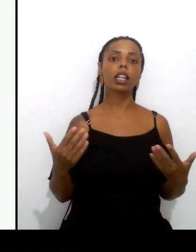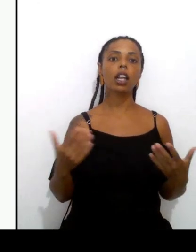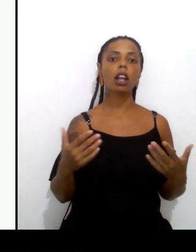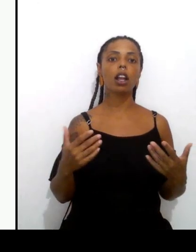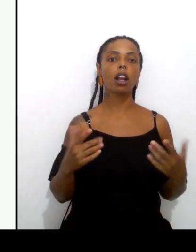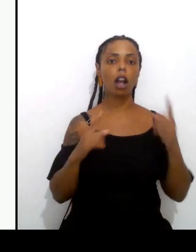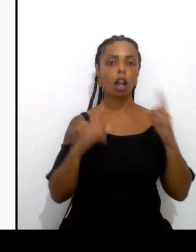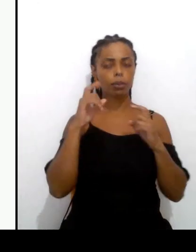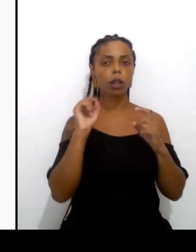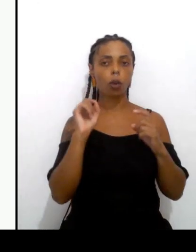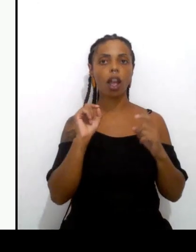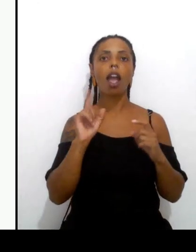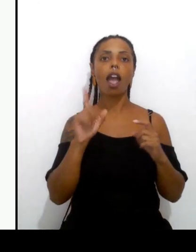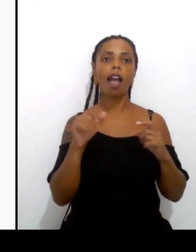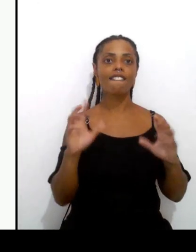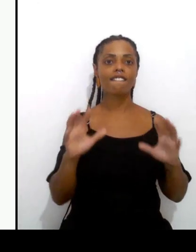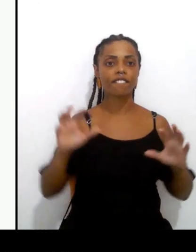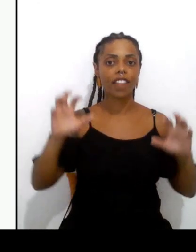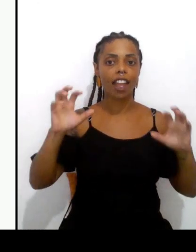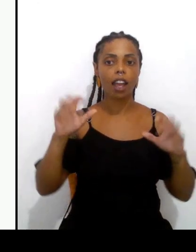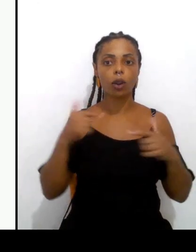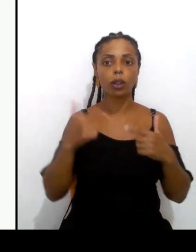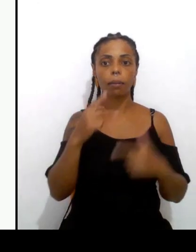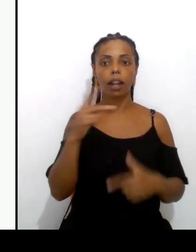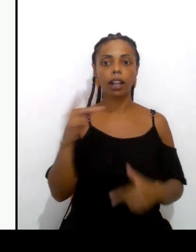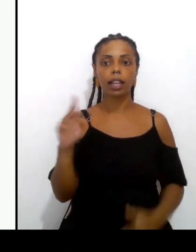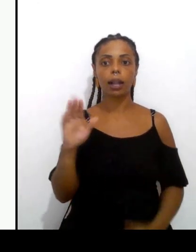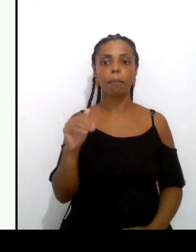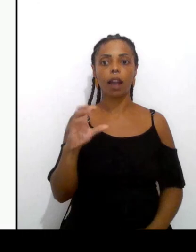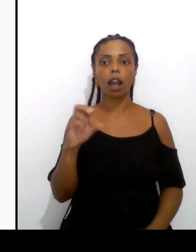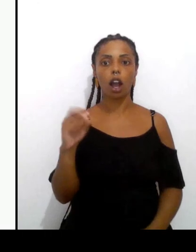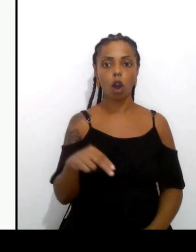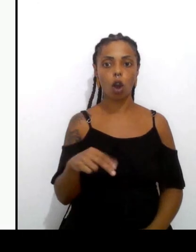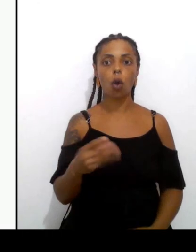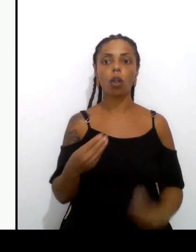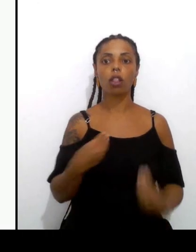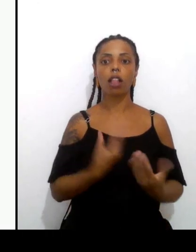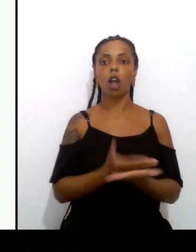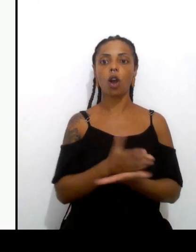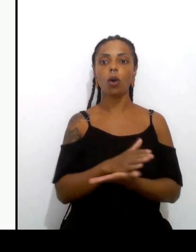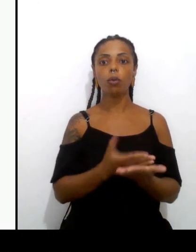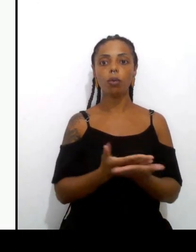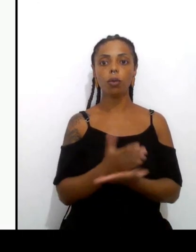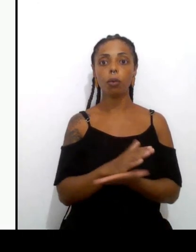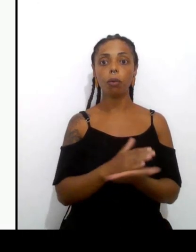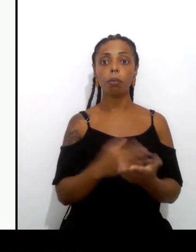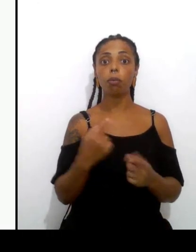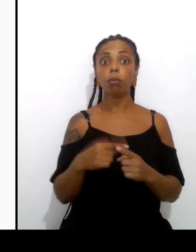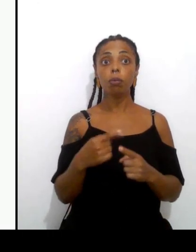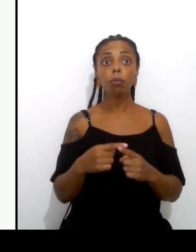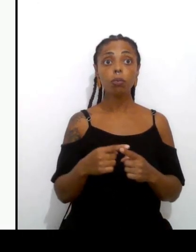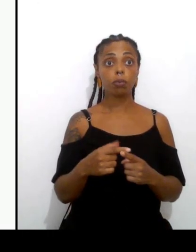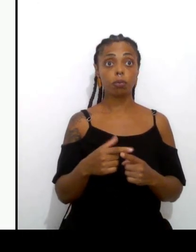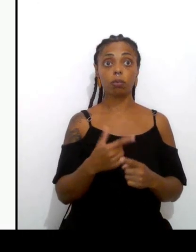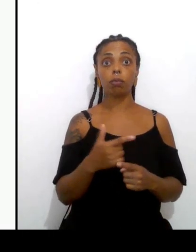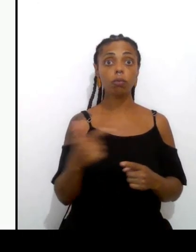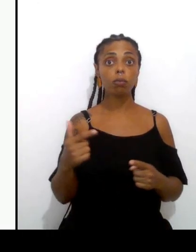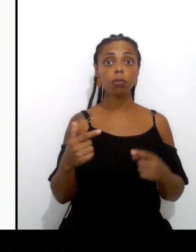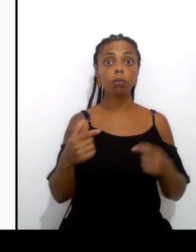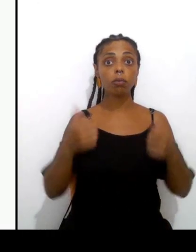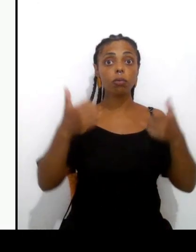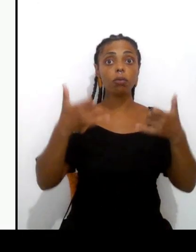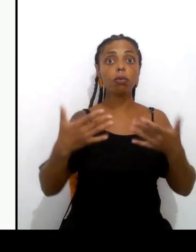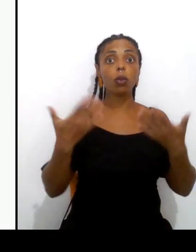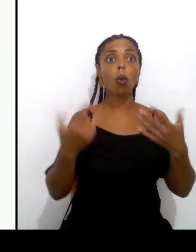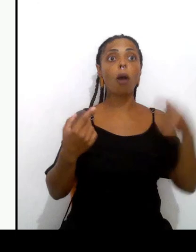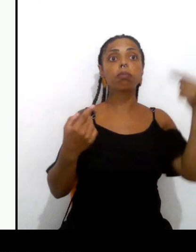uma fera o trabalho de bacon é tão incômodo por conta da indeterminação das categorias nós muitas vezes não